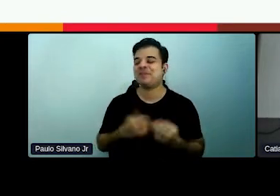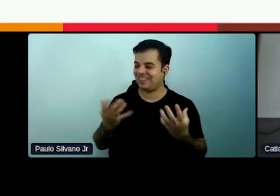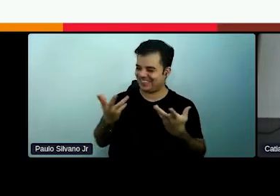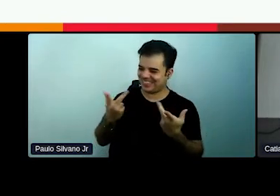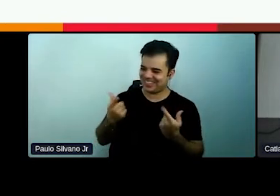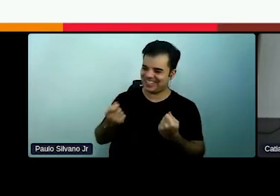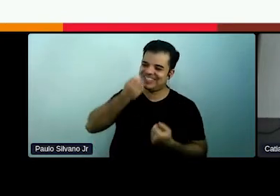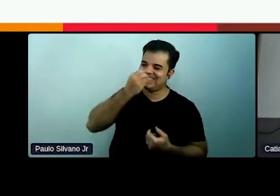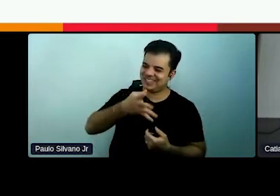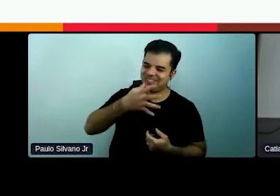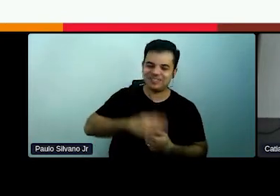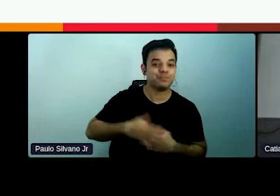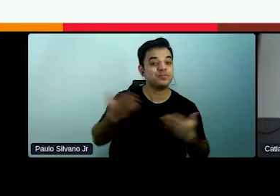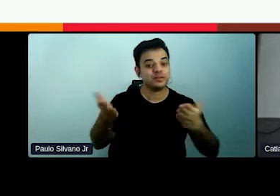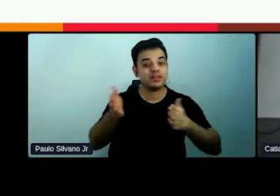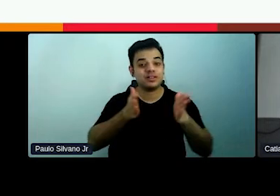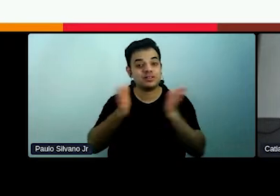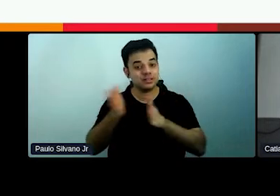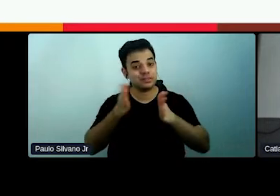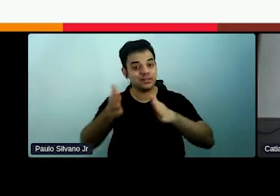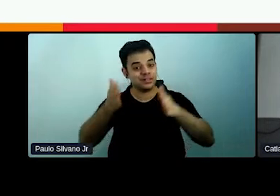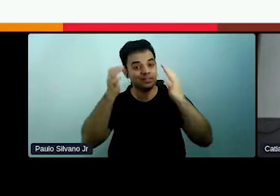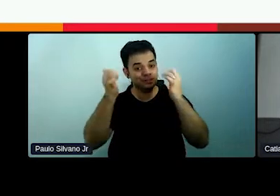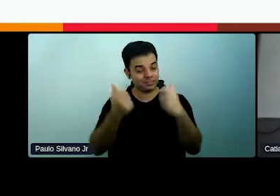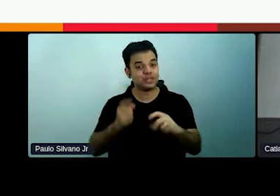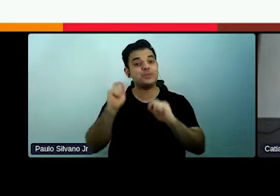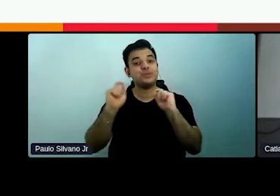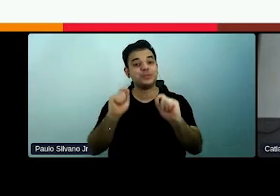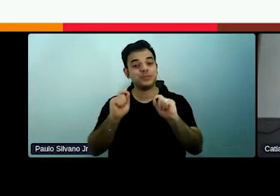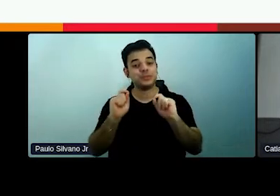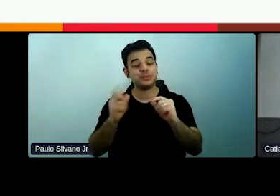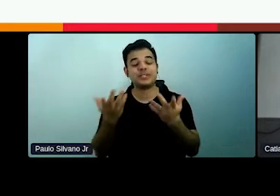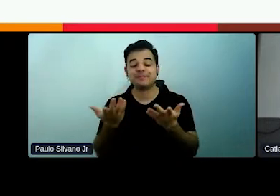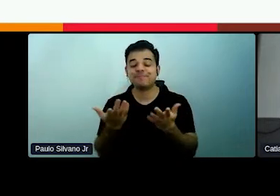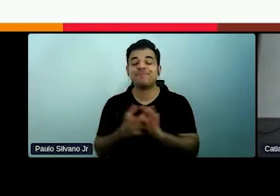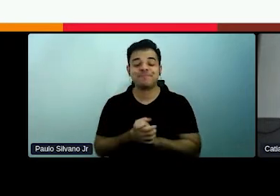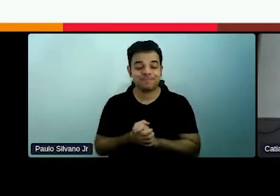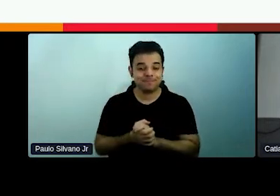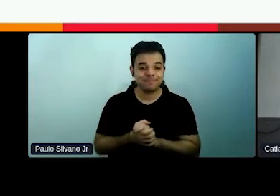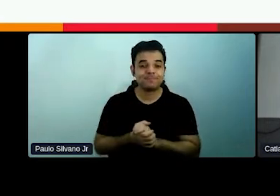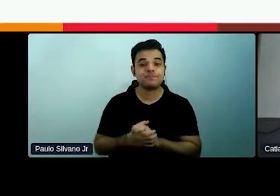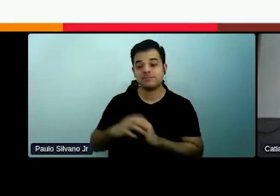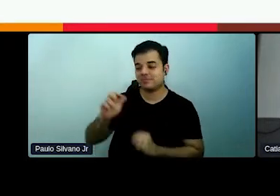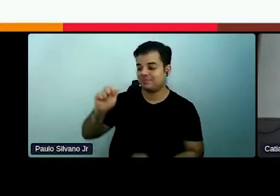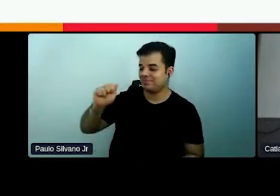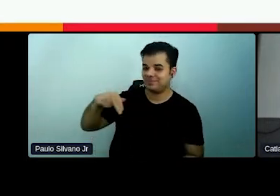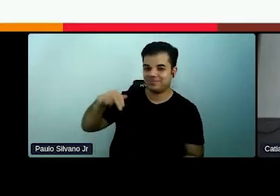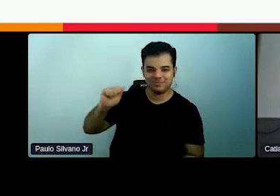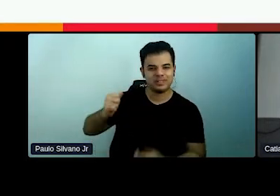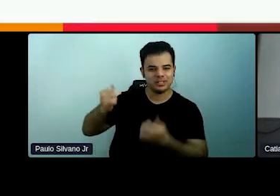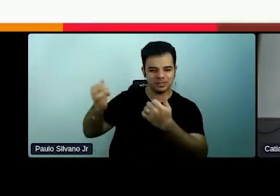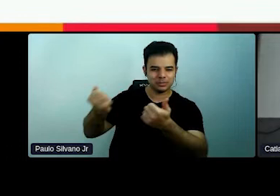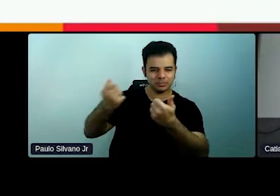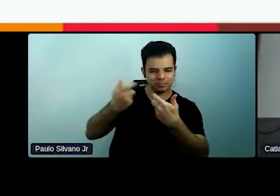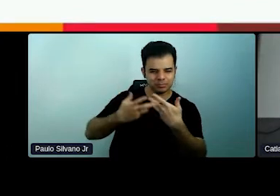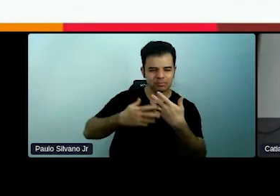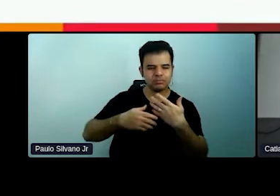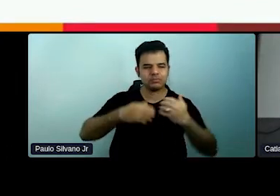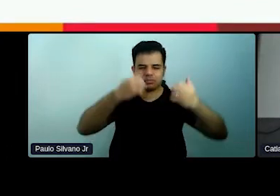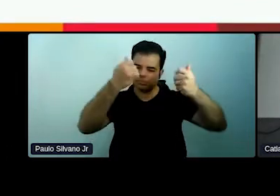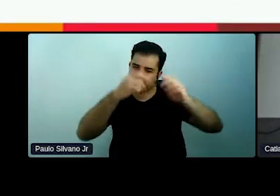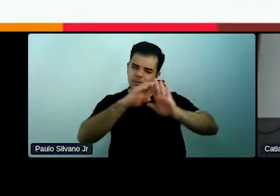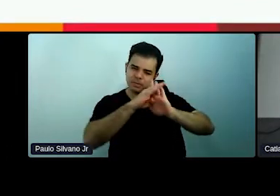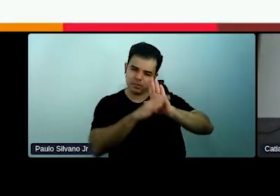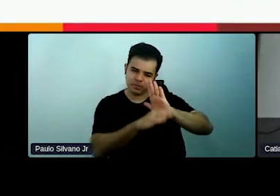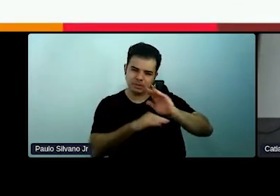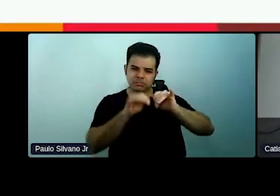Maravilhosa. E daí, falando de acessibilidade, né, gente? A Ana deu uma base aí para gente de política